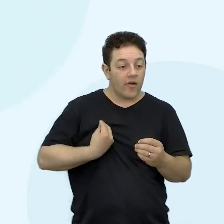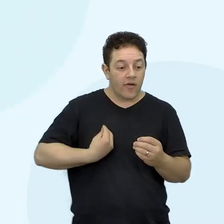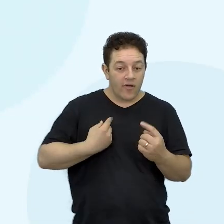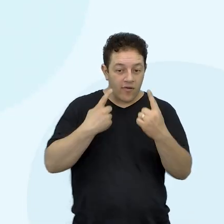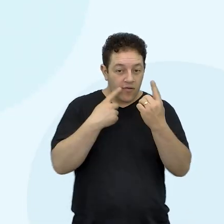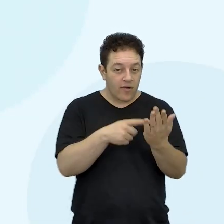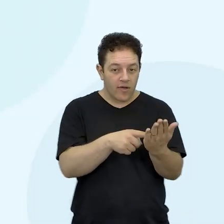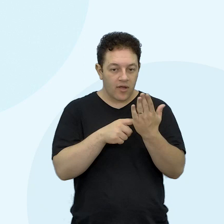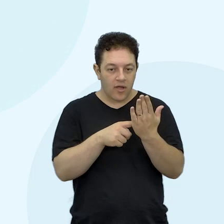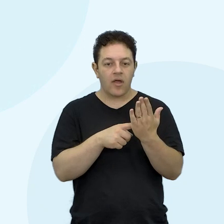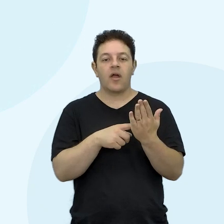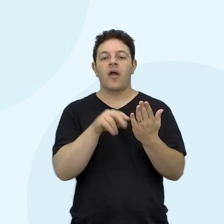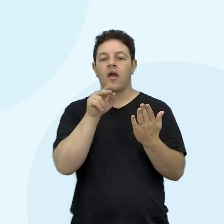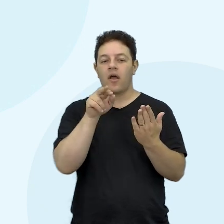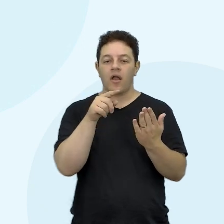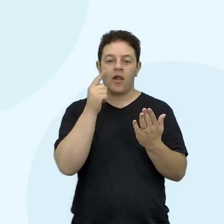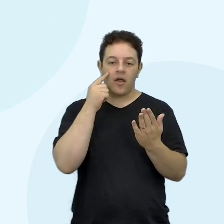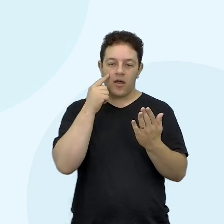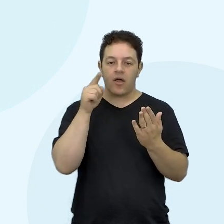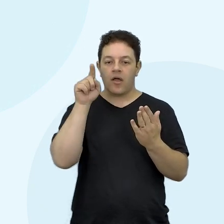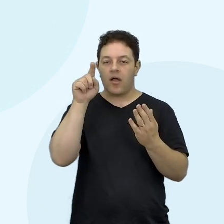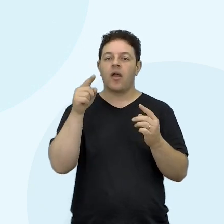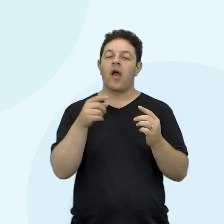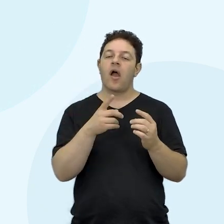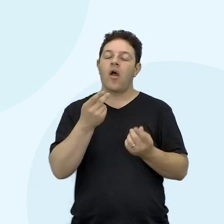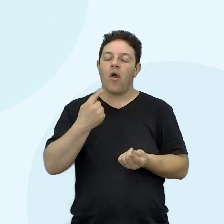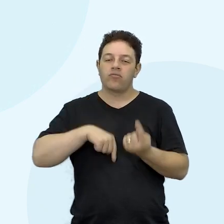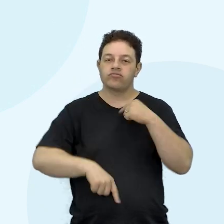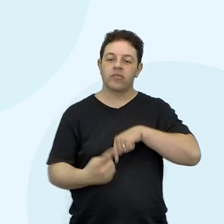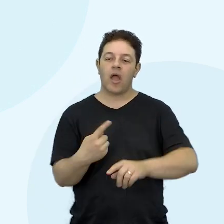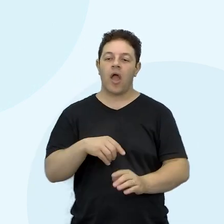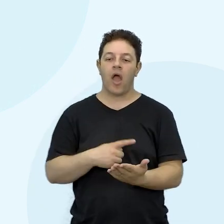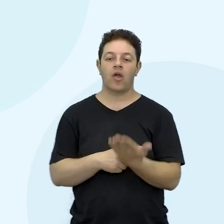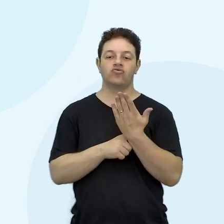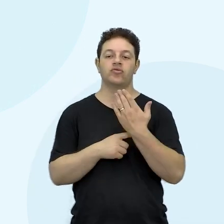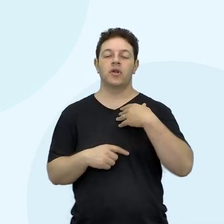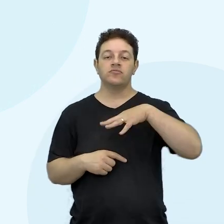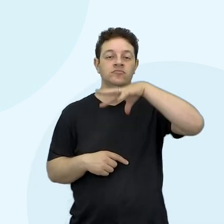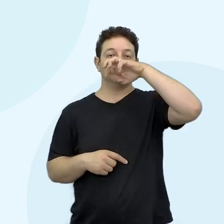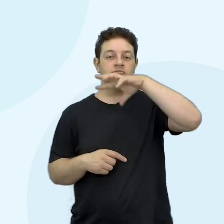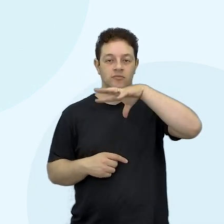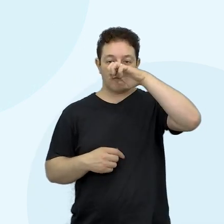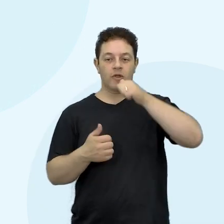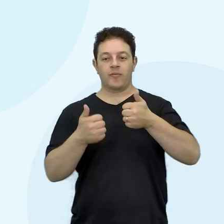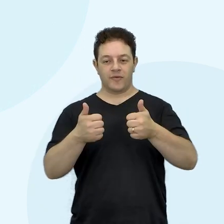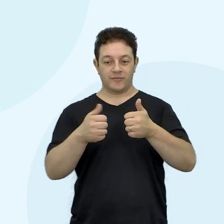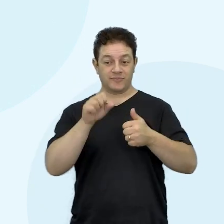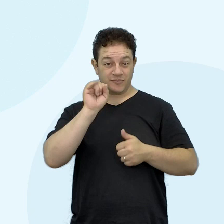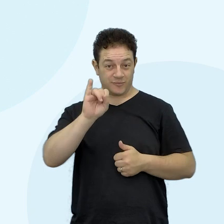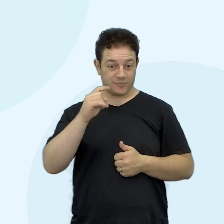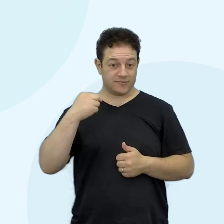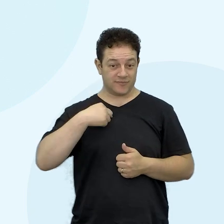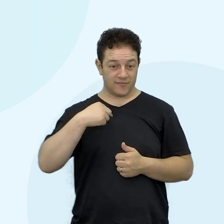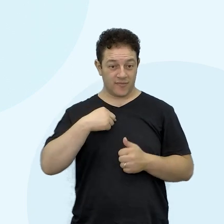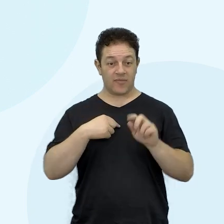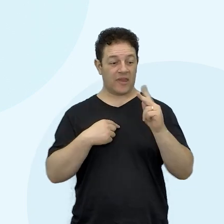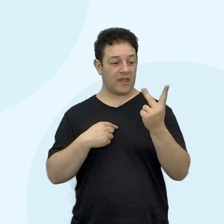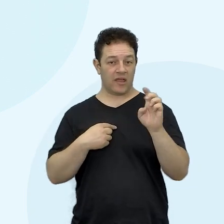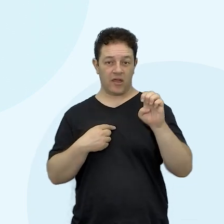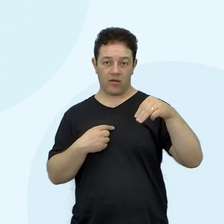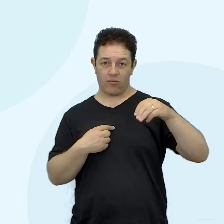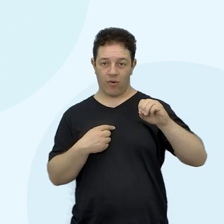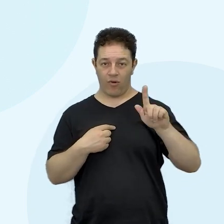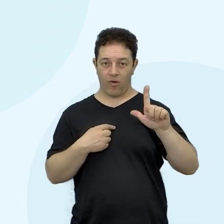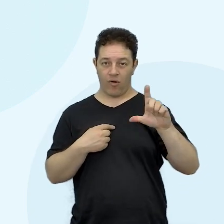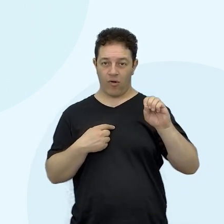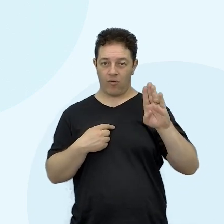olha, grudar nessa hemoglobina com o oxigênio. Então, se eu tenho uma queda ali, olha, na hemoglobina,